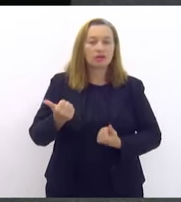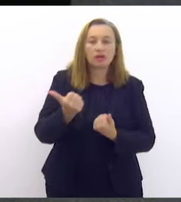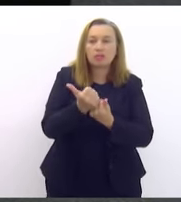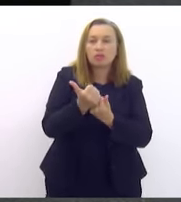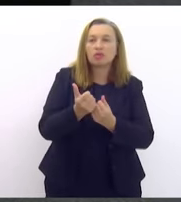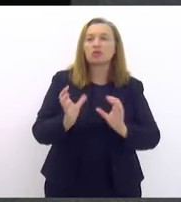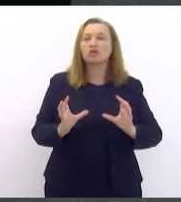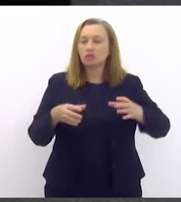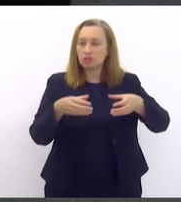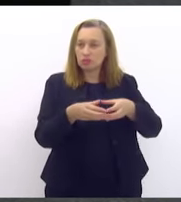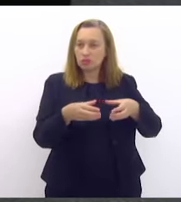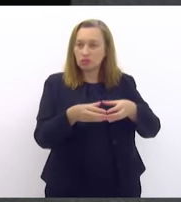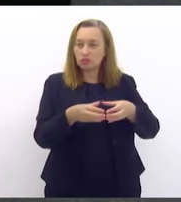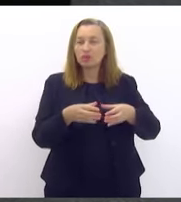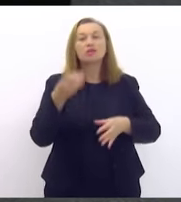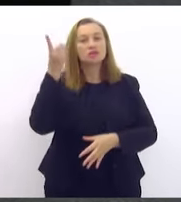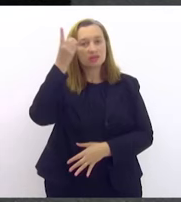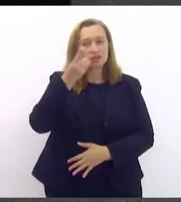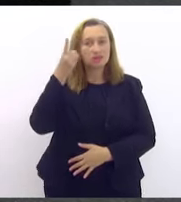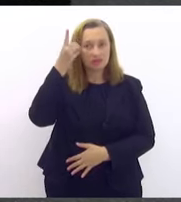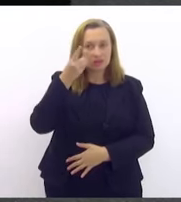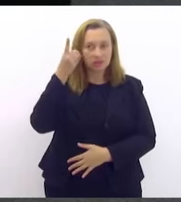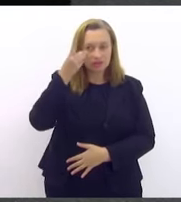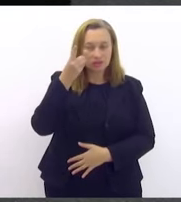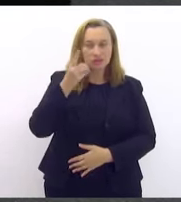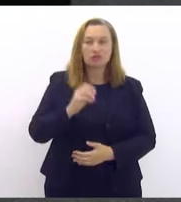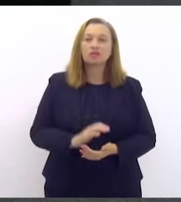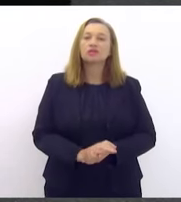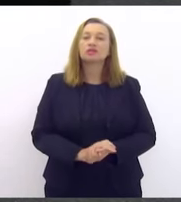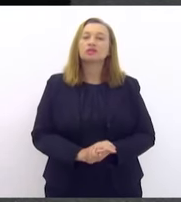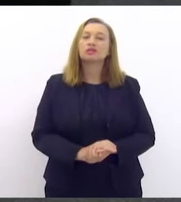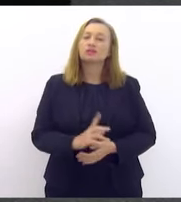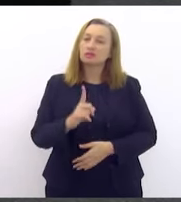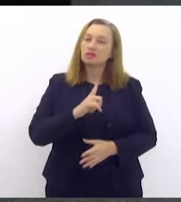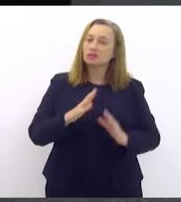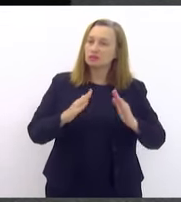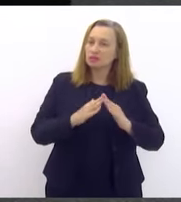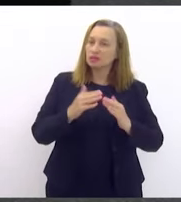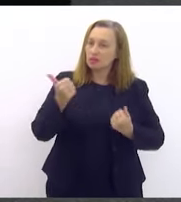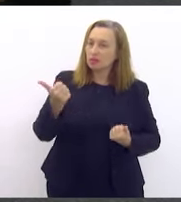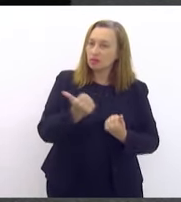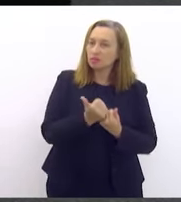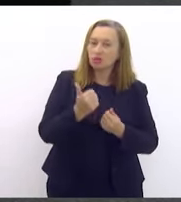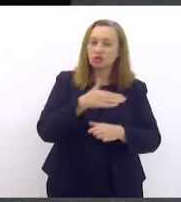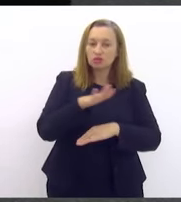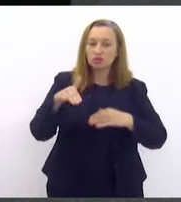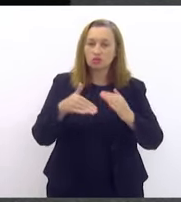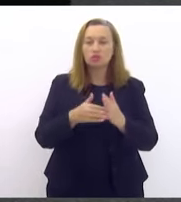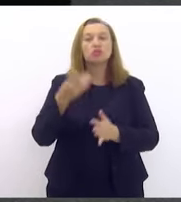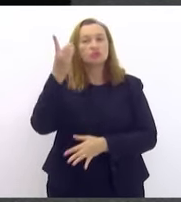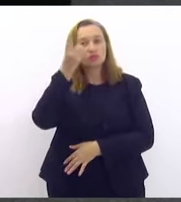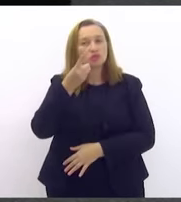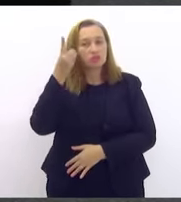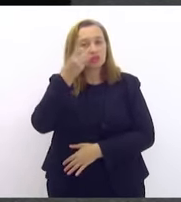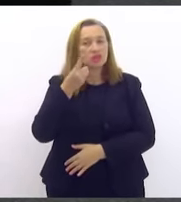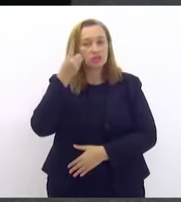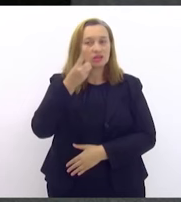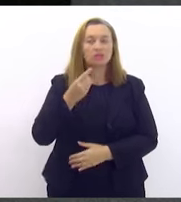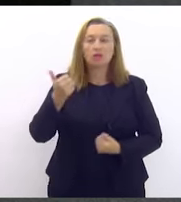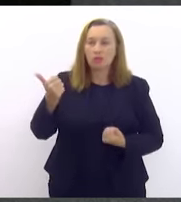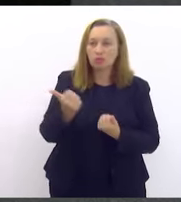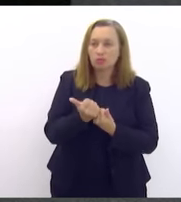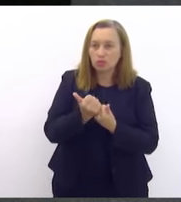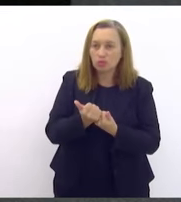da comissão de deputados que nós constituímos aqui nessa casa, com apoio da maioria dos deputados, para dar o